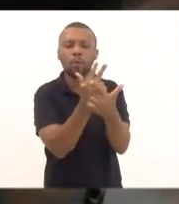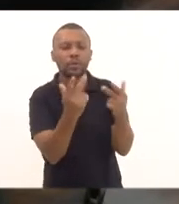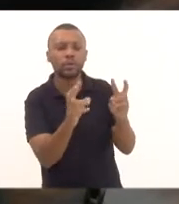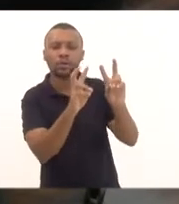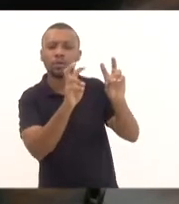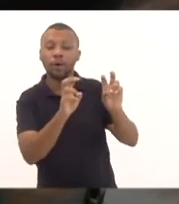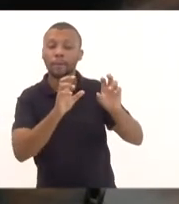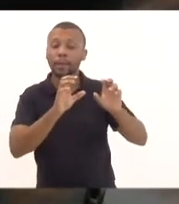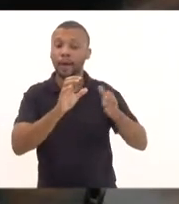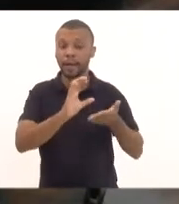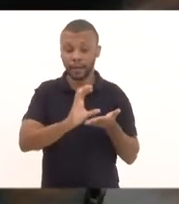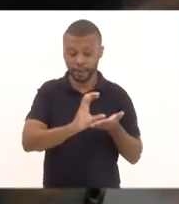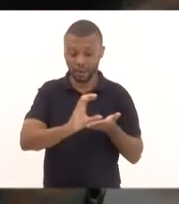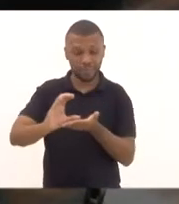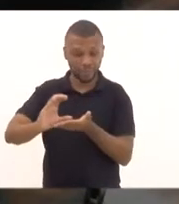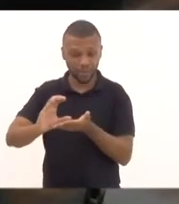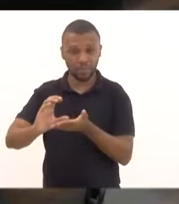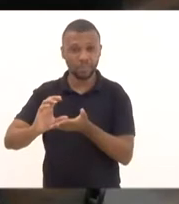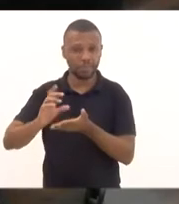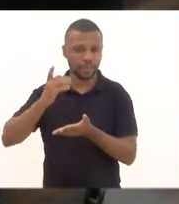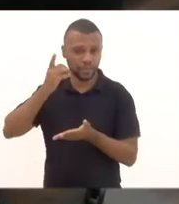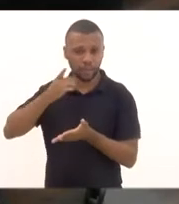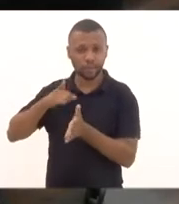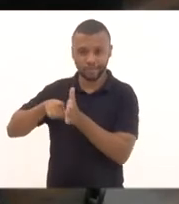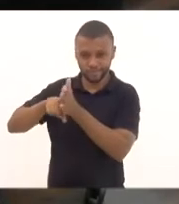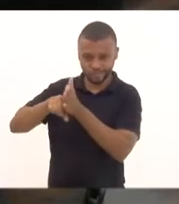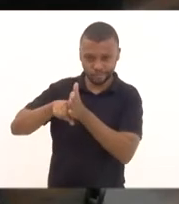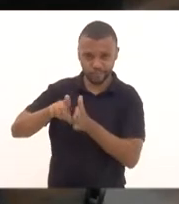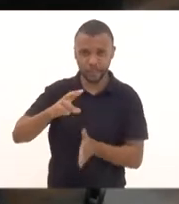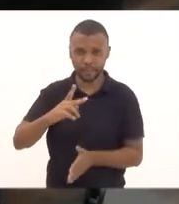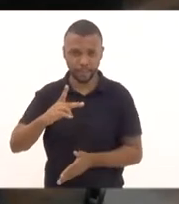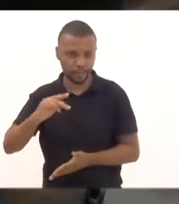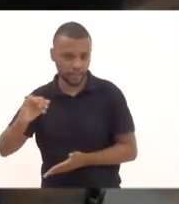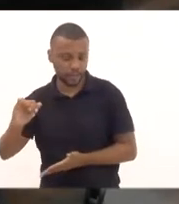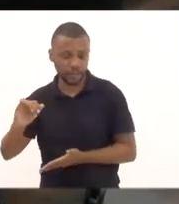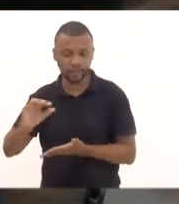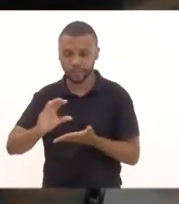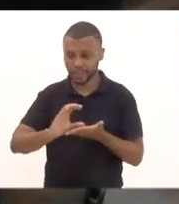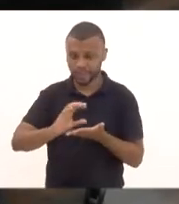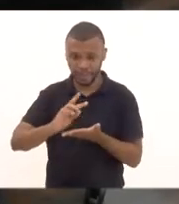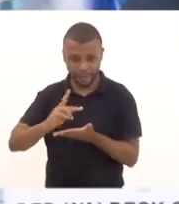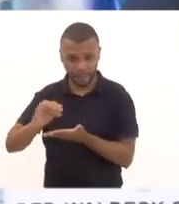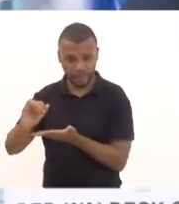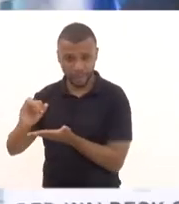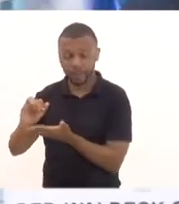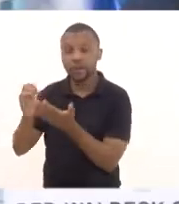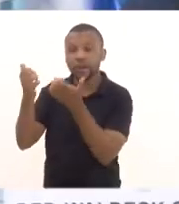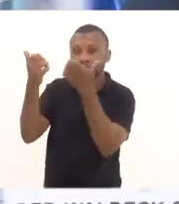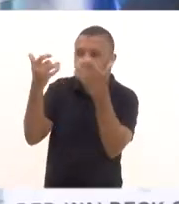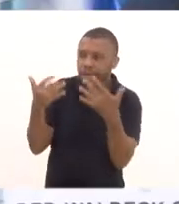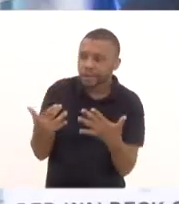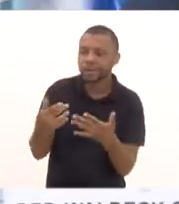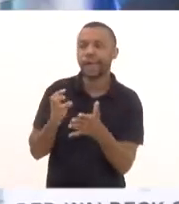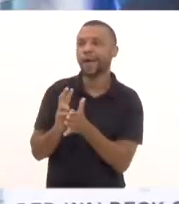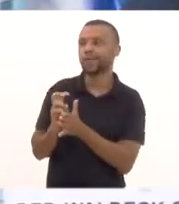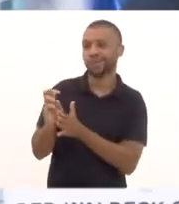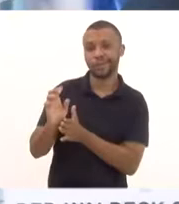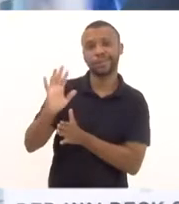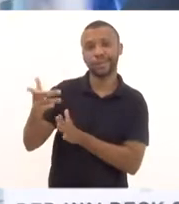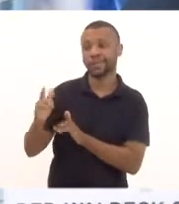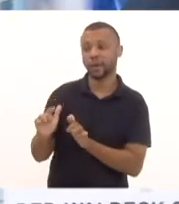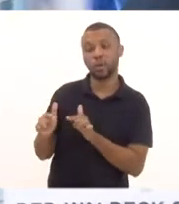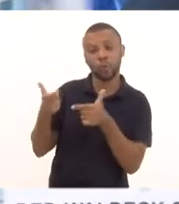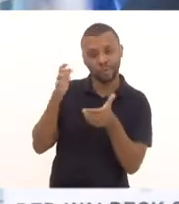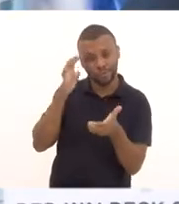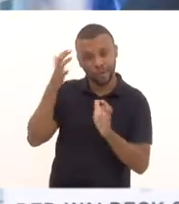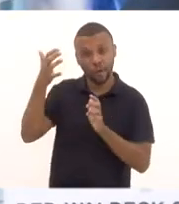comissão parlamentar de inquérito de alguma forma começou a parlamentar inquieto dizer que é super já está tomando Providência e nós